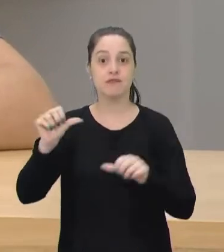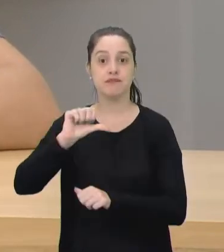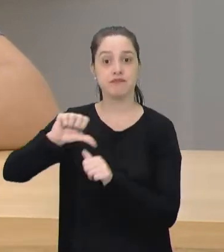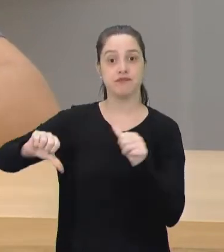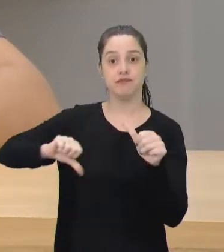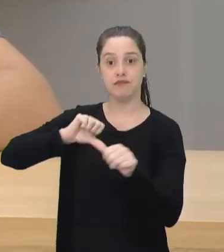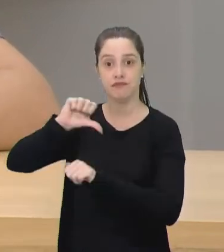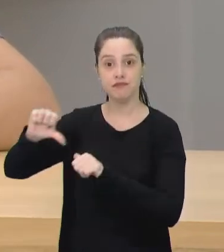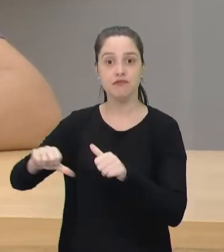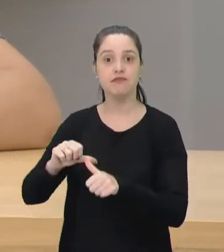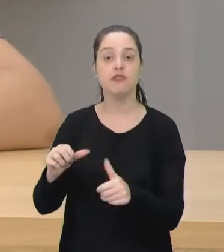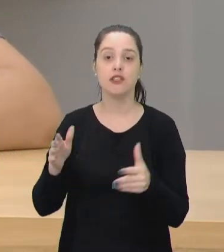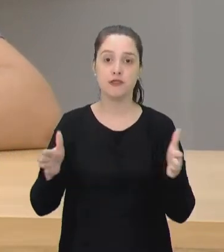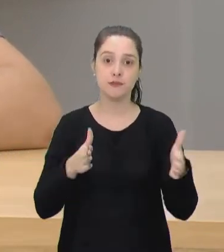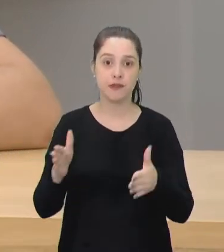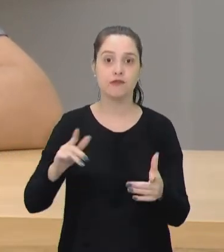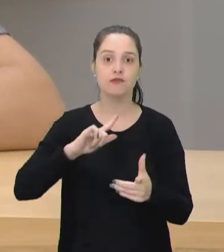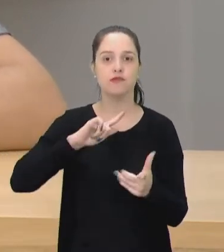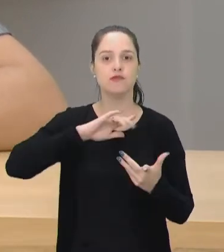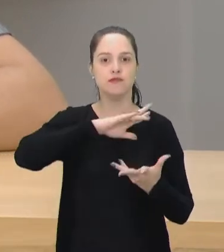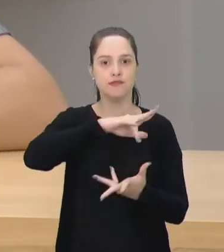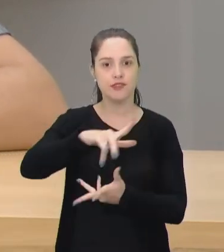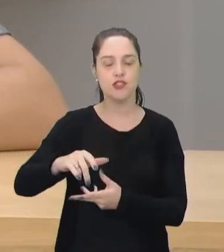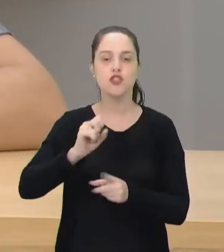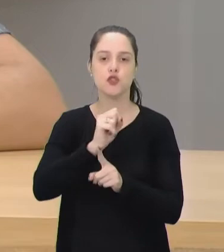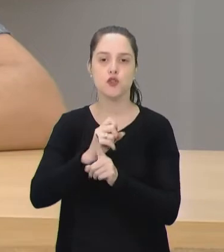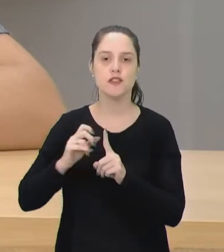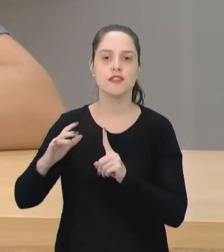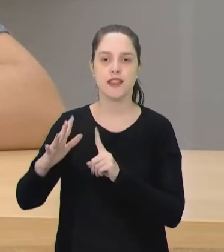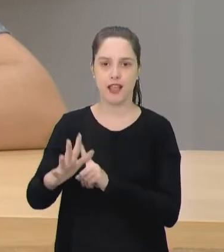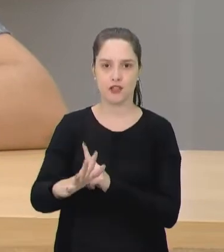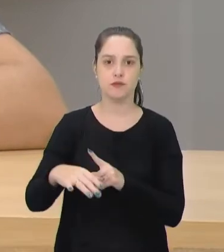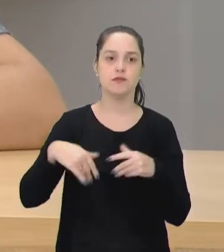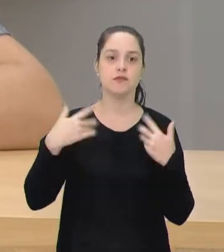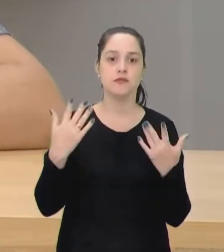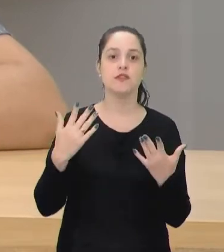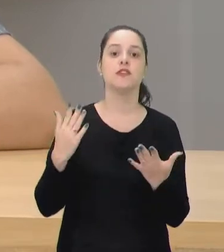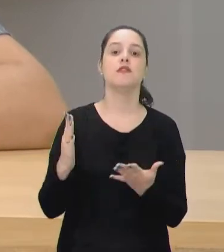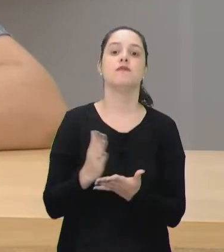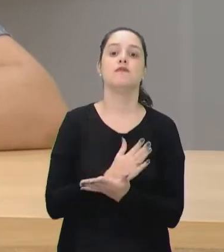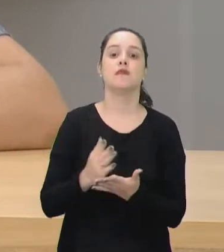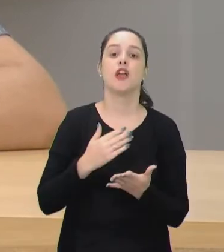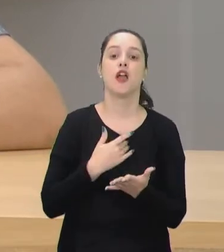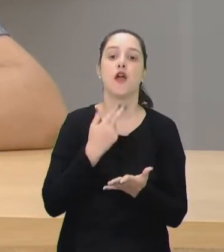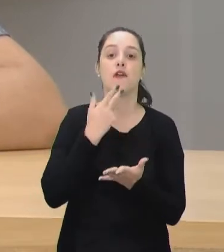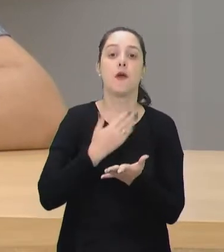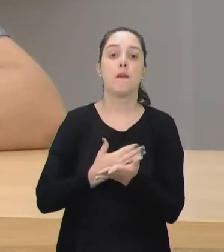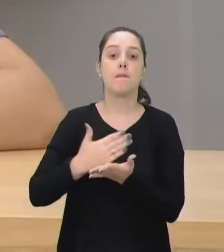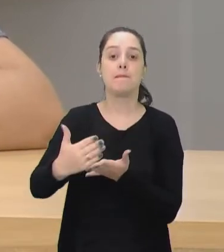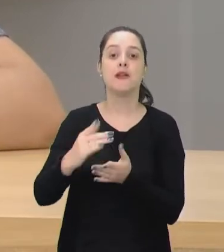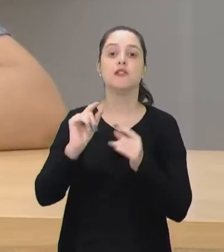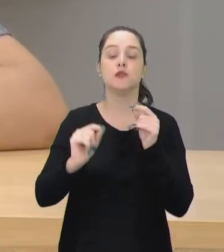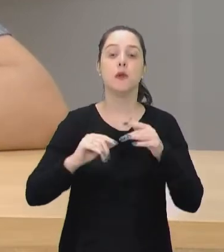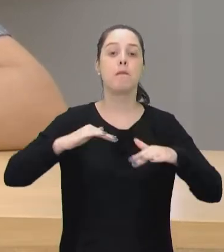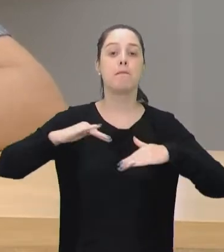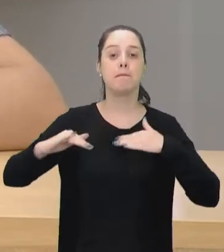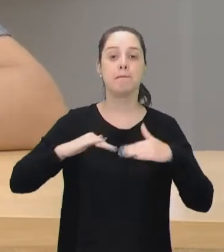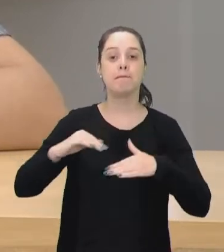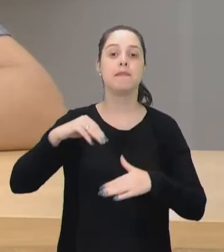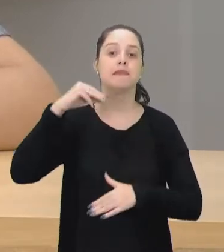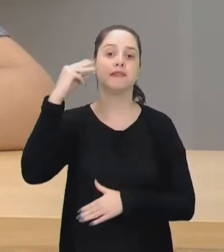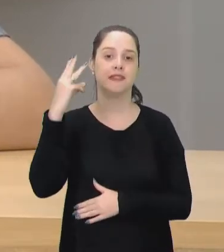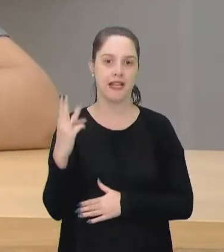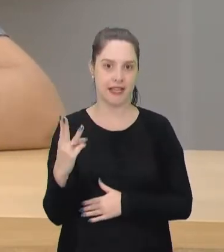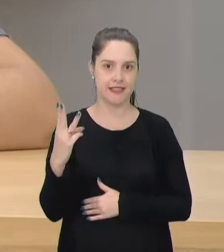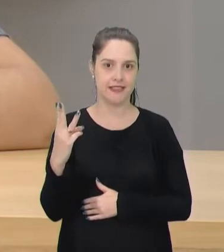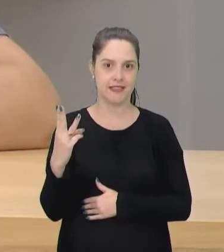transformações do espaço geográfico e sociedade. Na aula de hoje, a gente já vai começar aí o nosso desenvolvimento